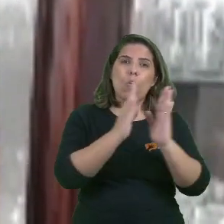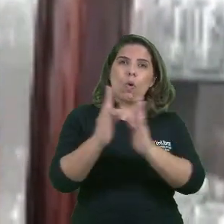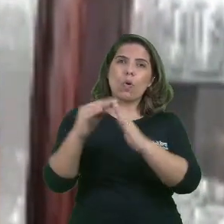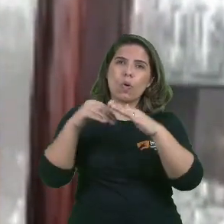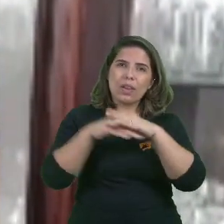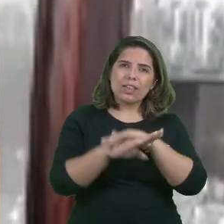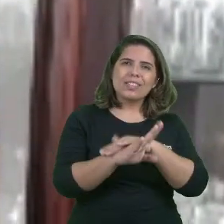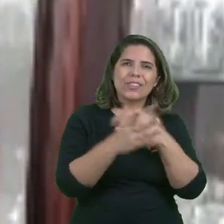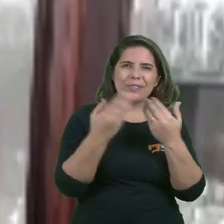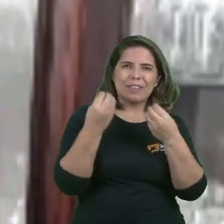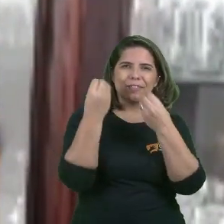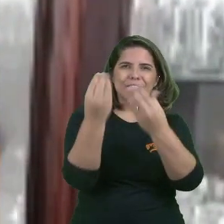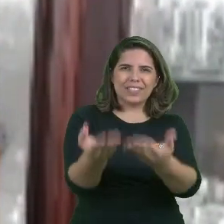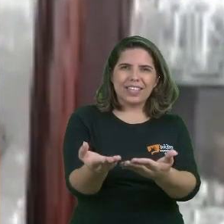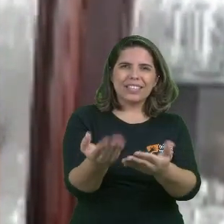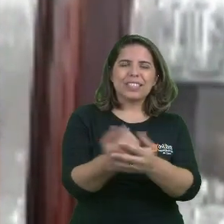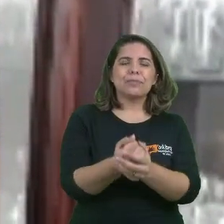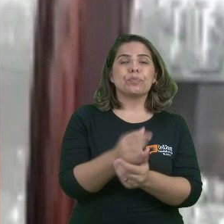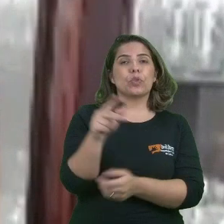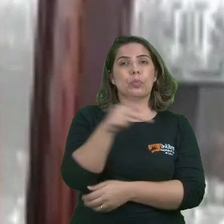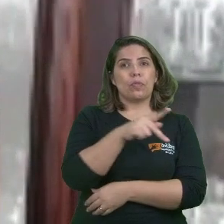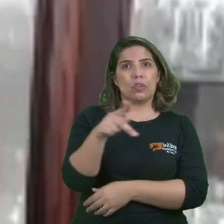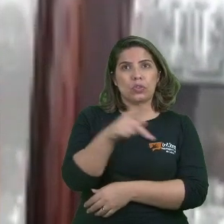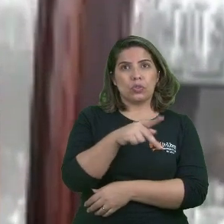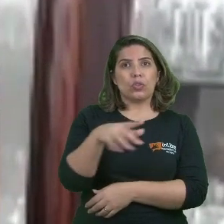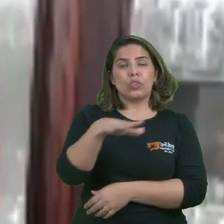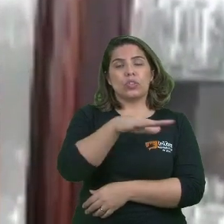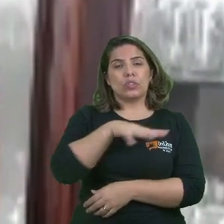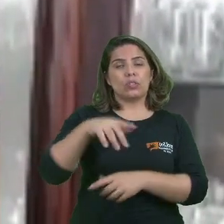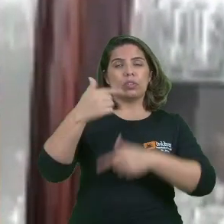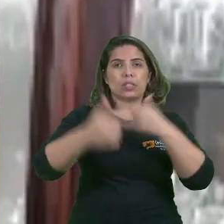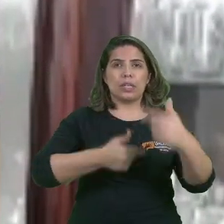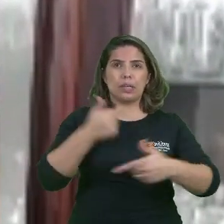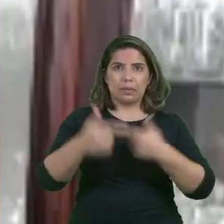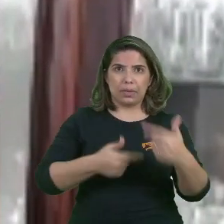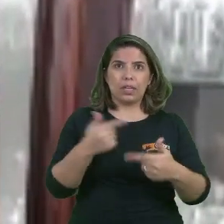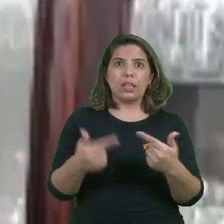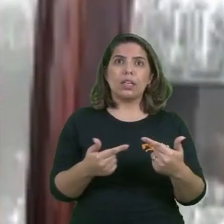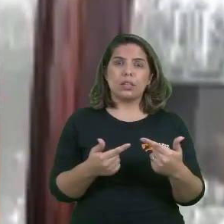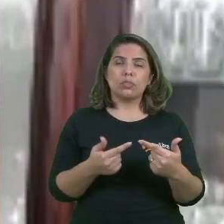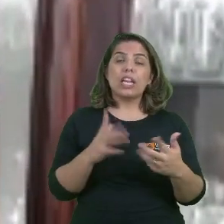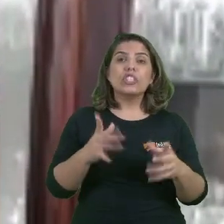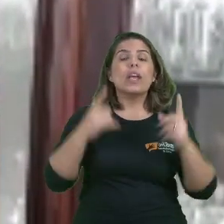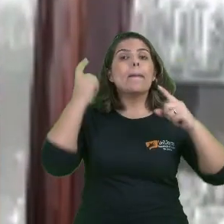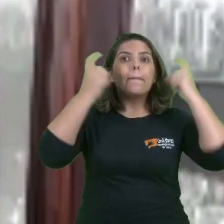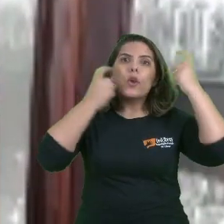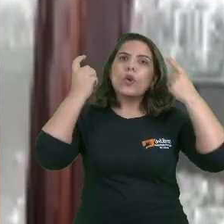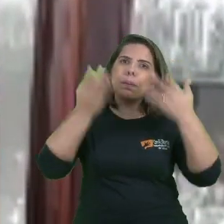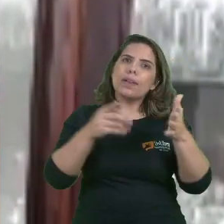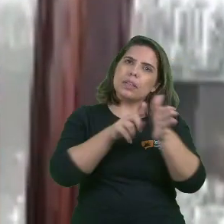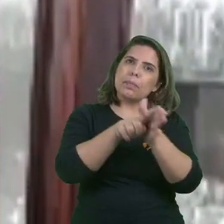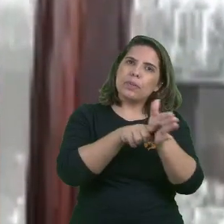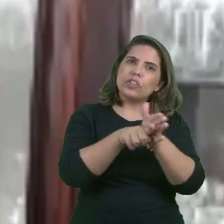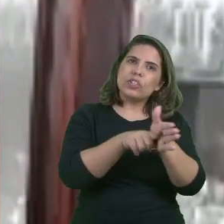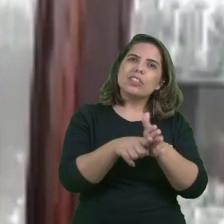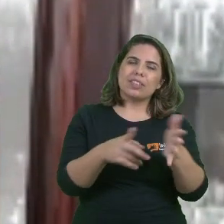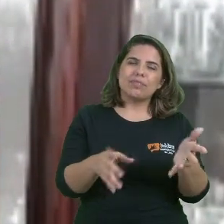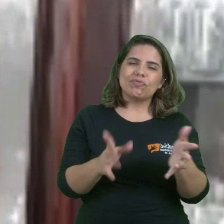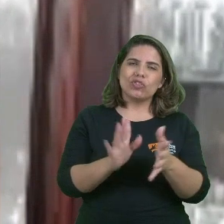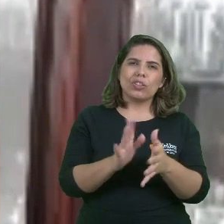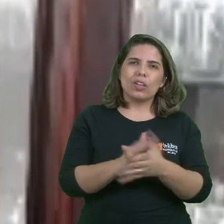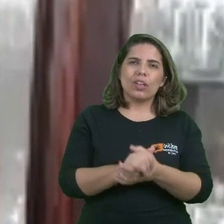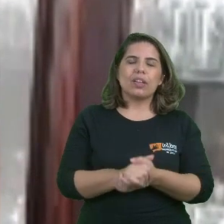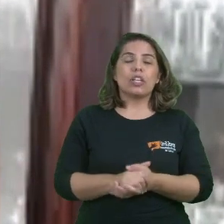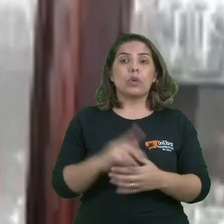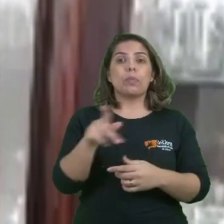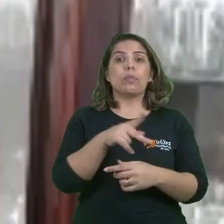dirigida dores estão preocupados com a pesquisa aquilo professor